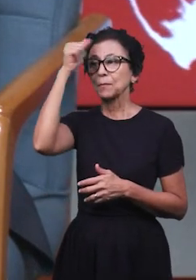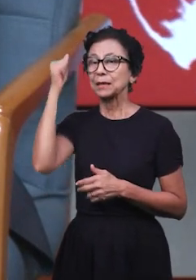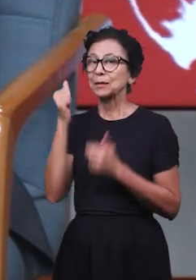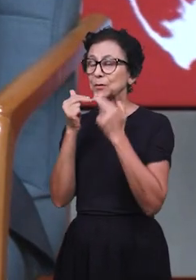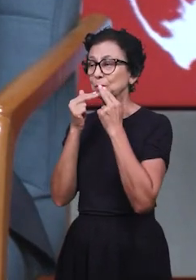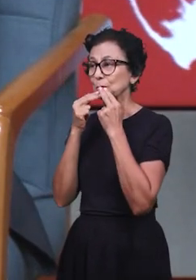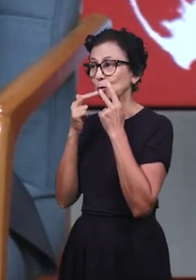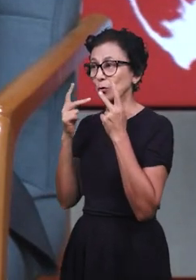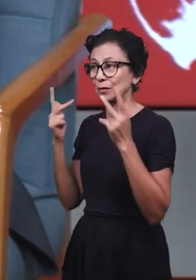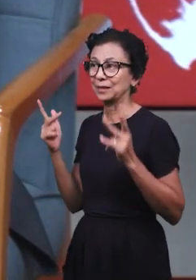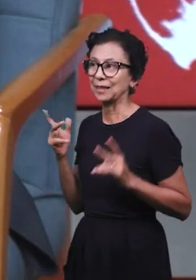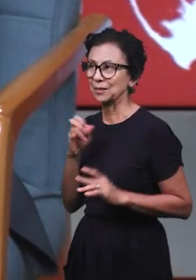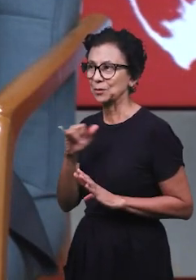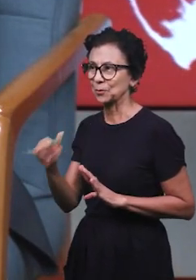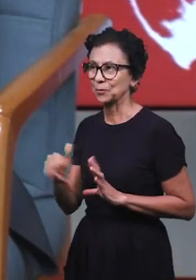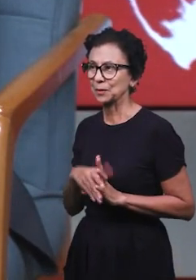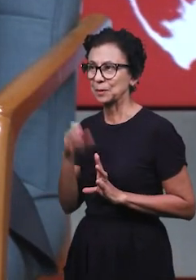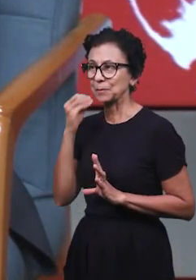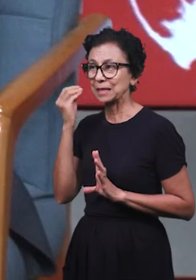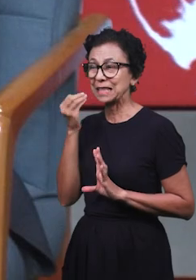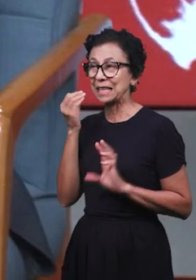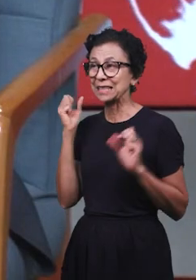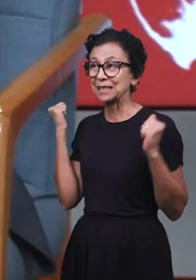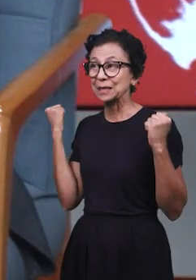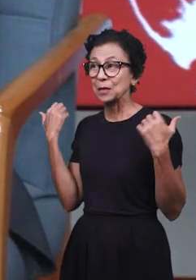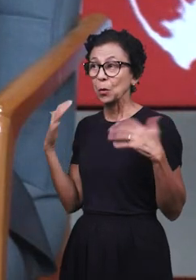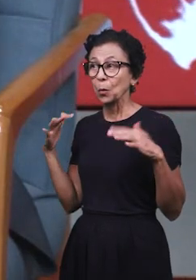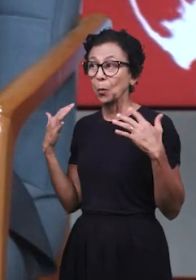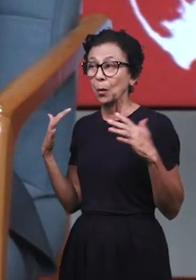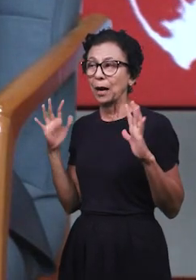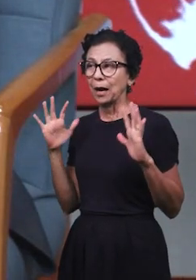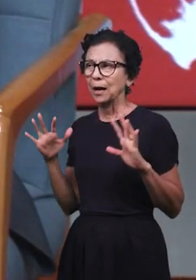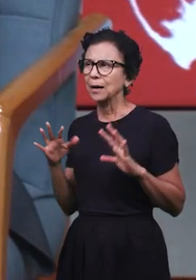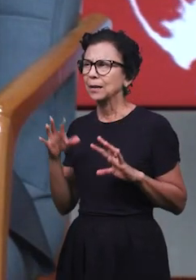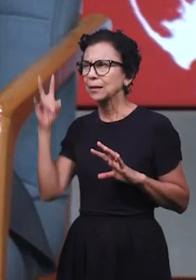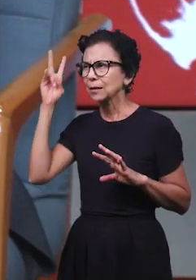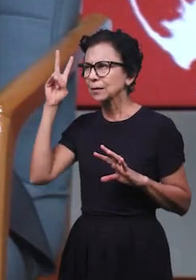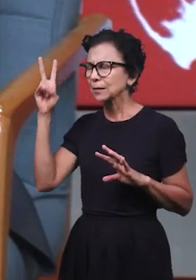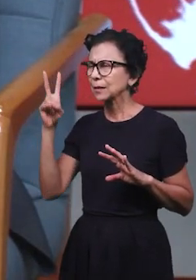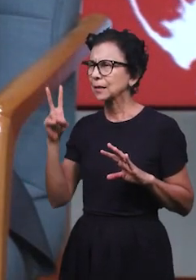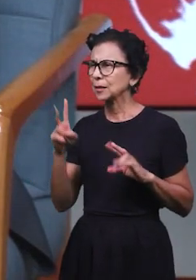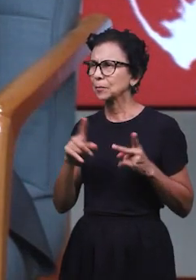experiência incrível. Você sabe aquela empresa que eu